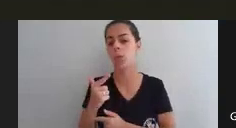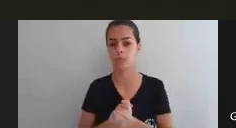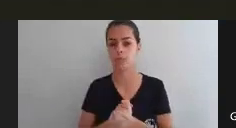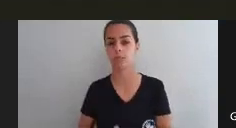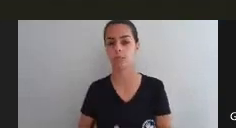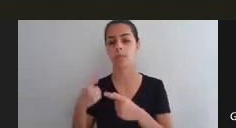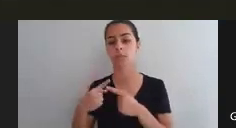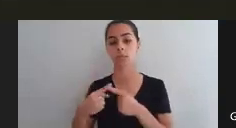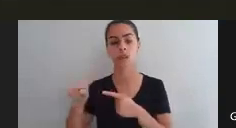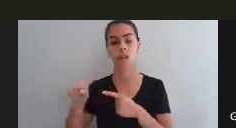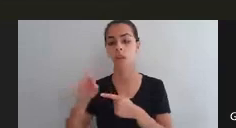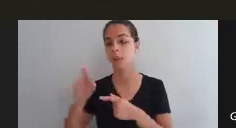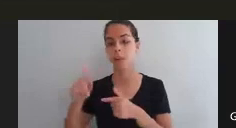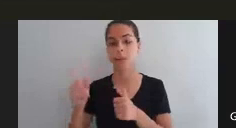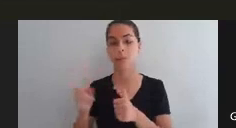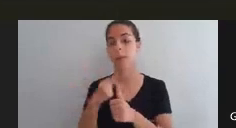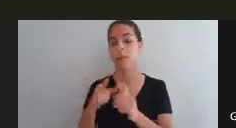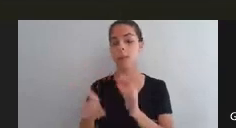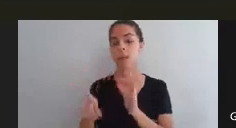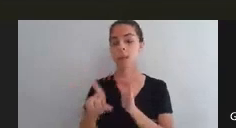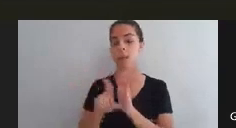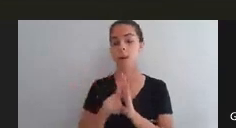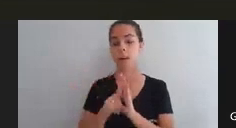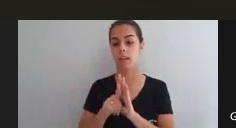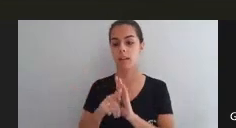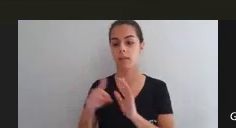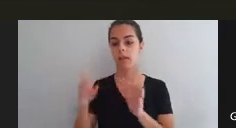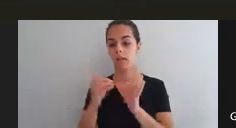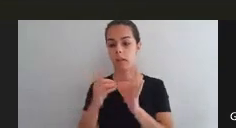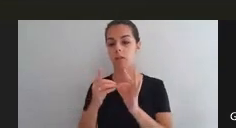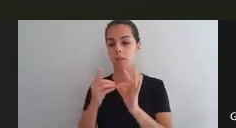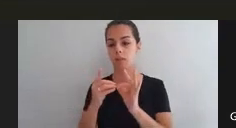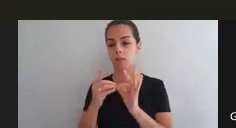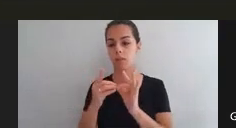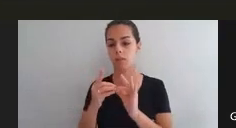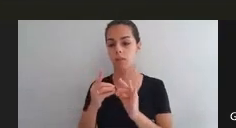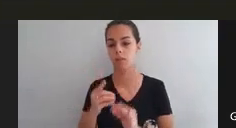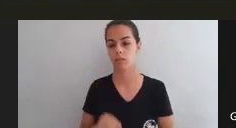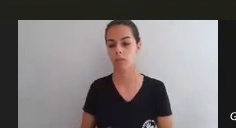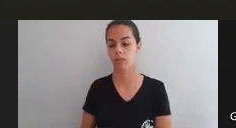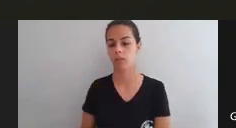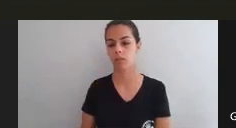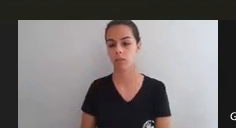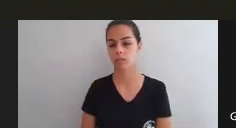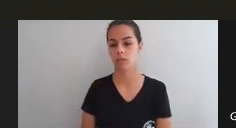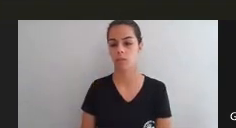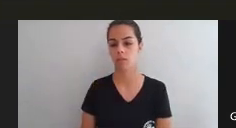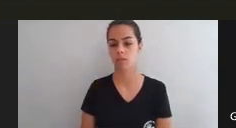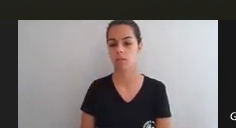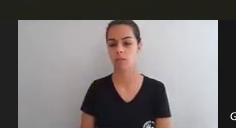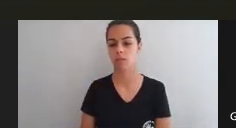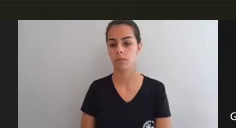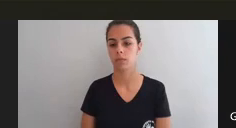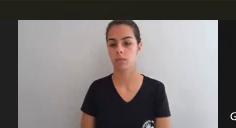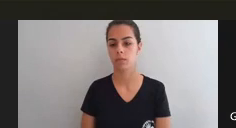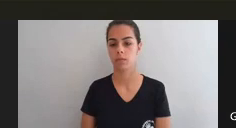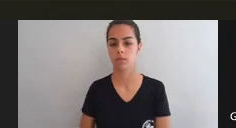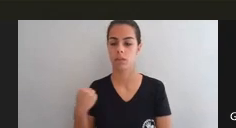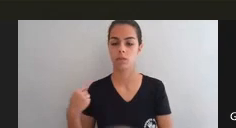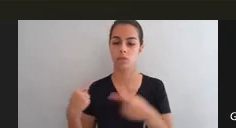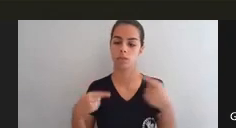a primeira lei da termodinâmica que dá o sentido dos processos termodinâmicos, como a gente tinha